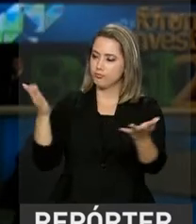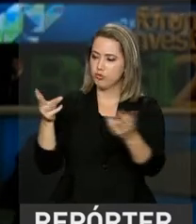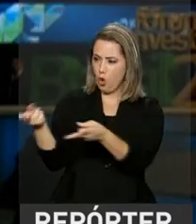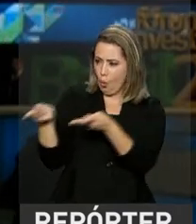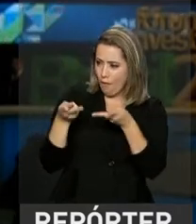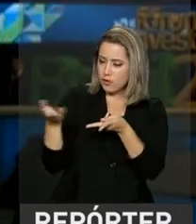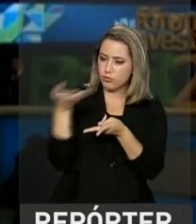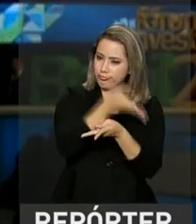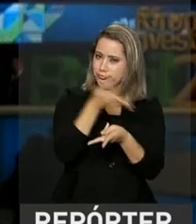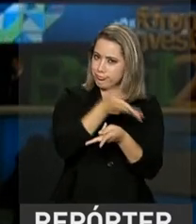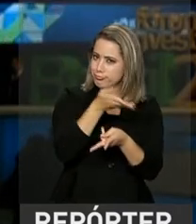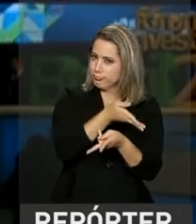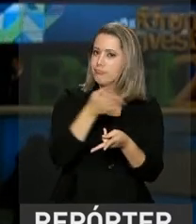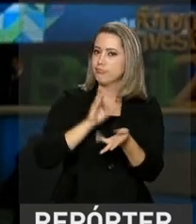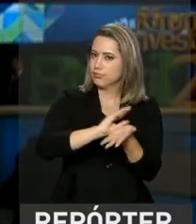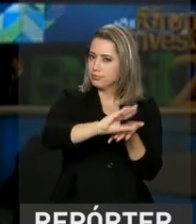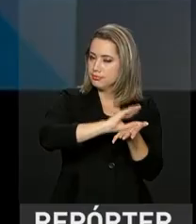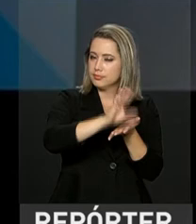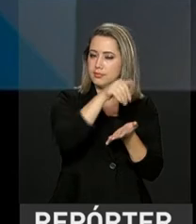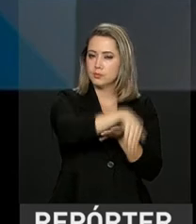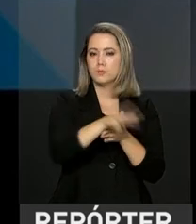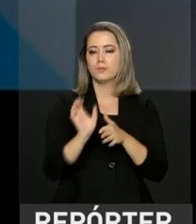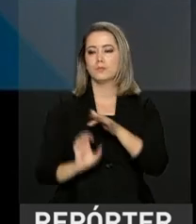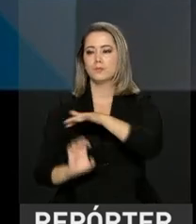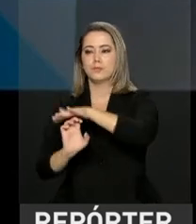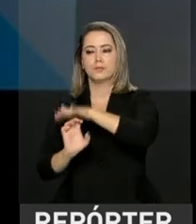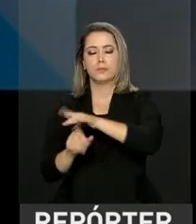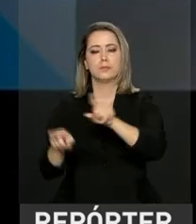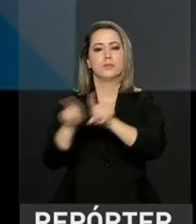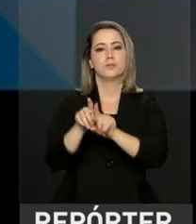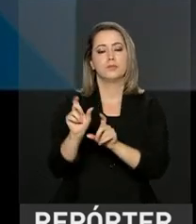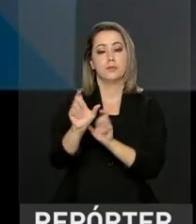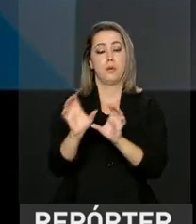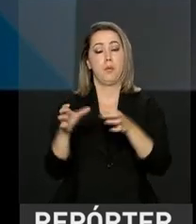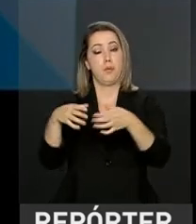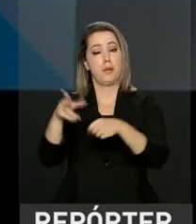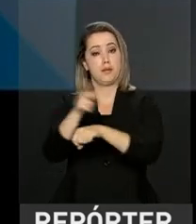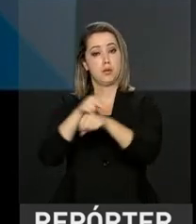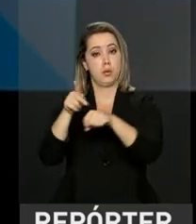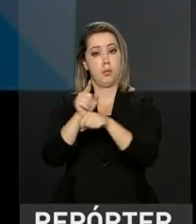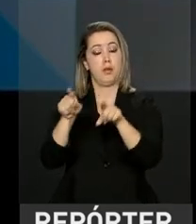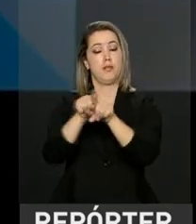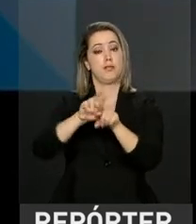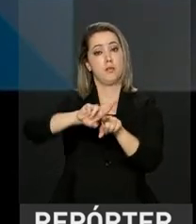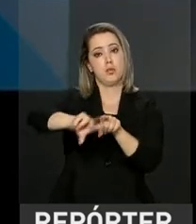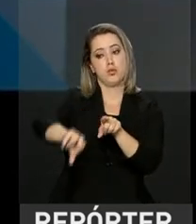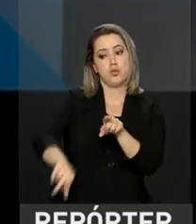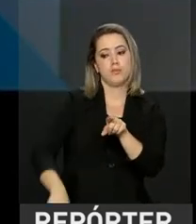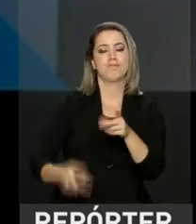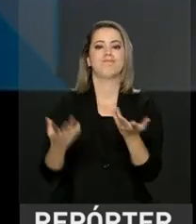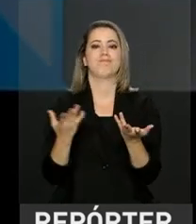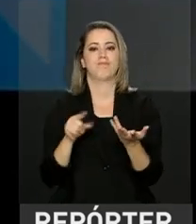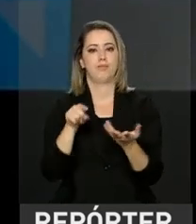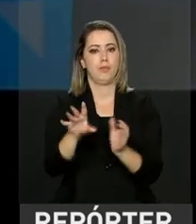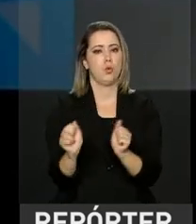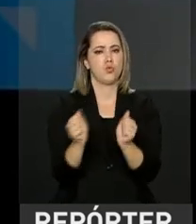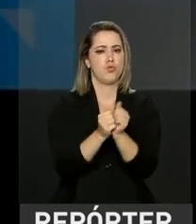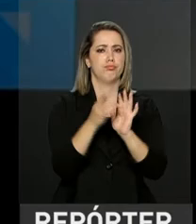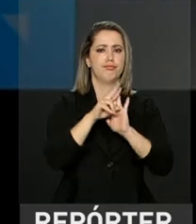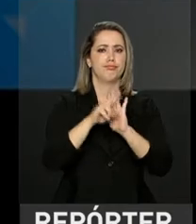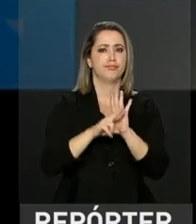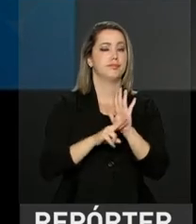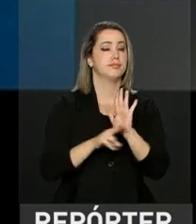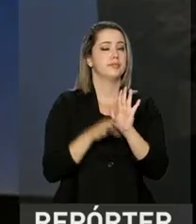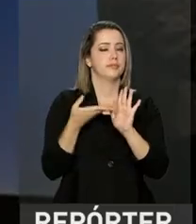a investidores e executivos nacionais e estrangeiros pelo governo federal com um conjunto de medidas que têm